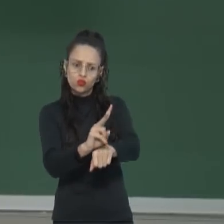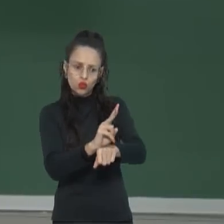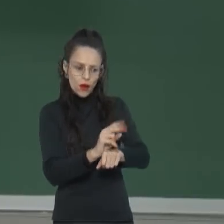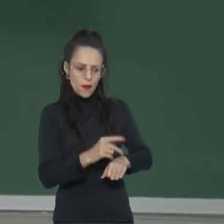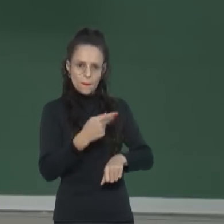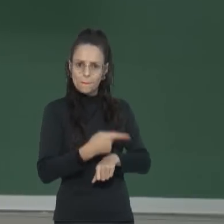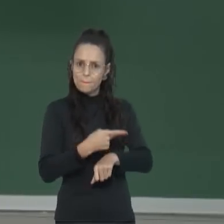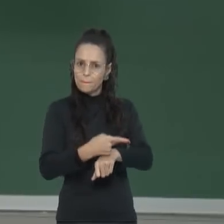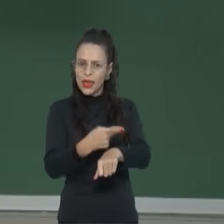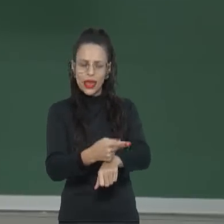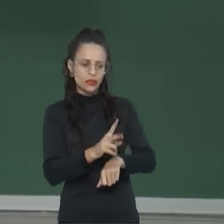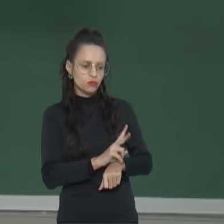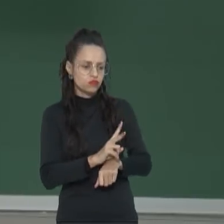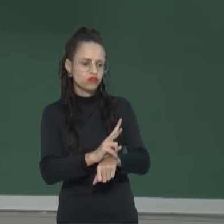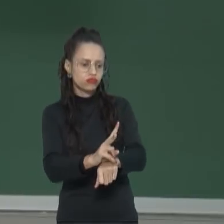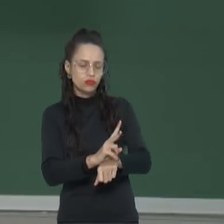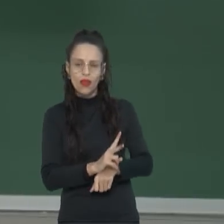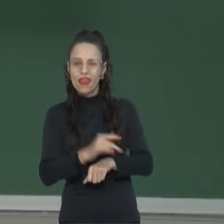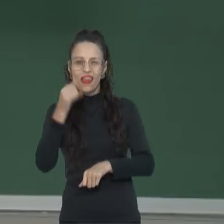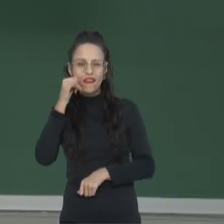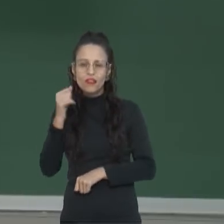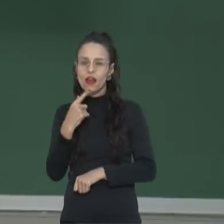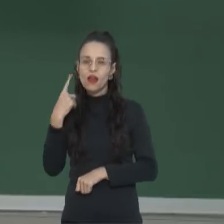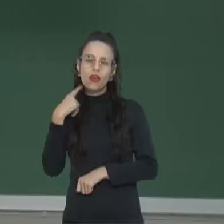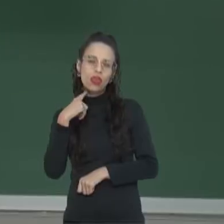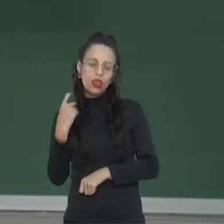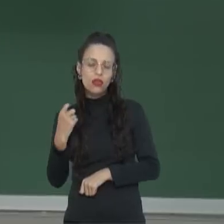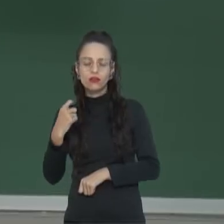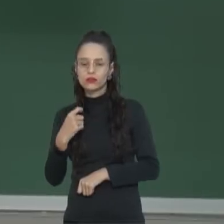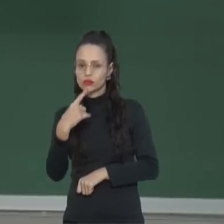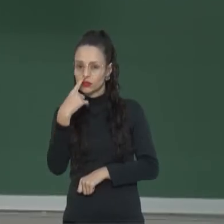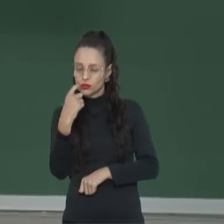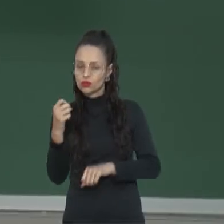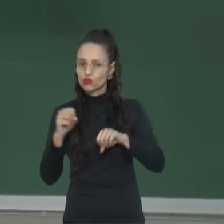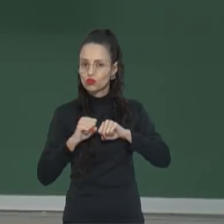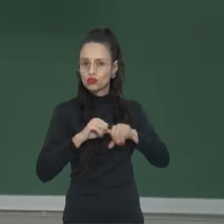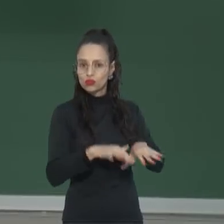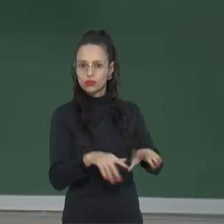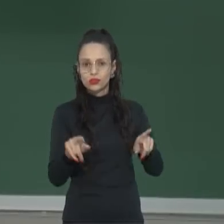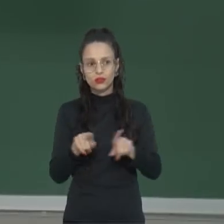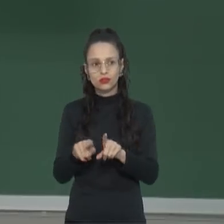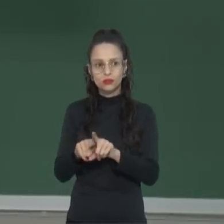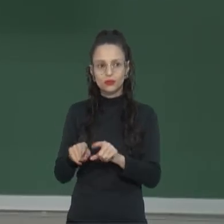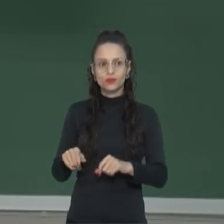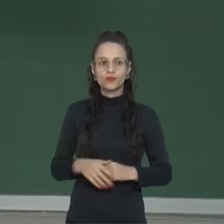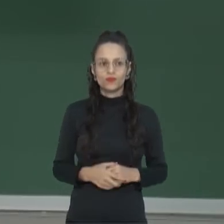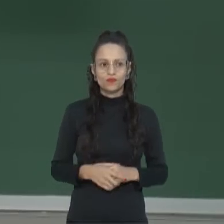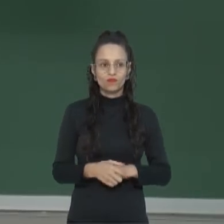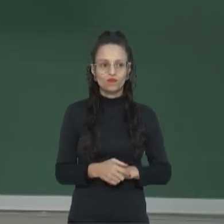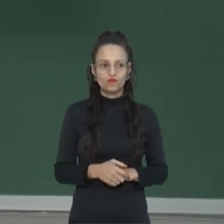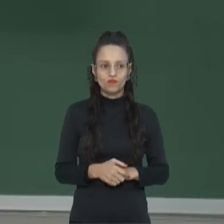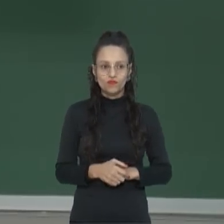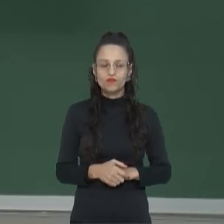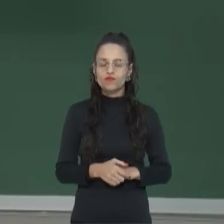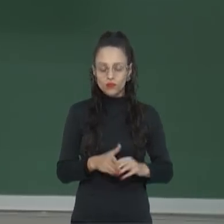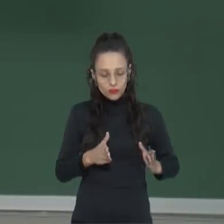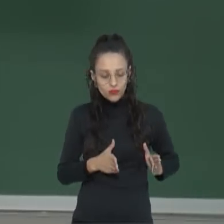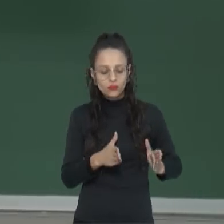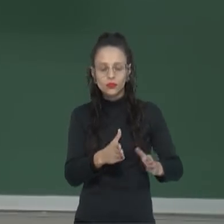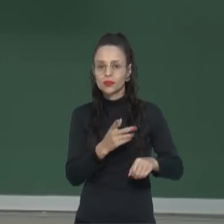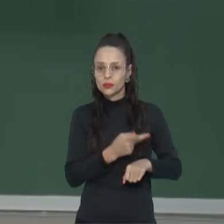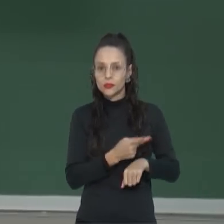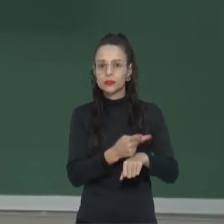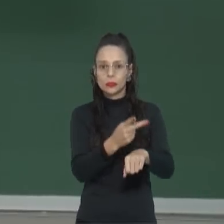pedras também para proteger o leito, para não contaminar o leito, que também eram pavimentados os leitos das correntes menores, que eram pavimentadas